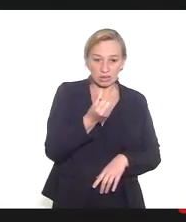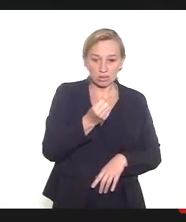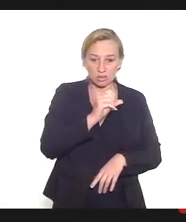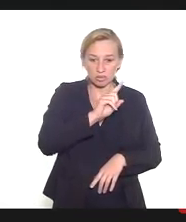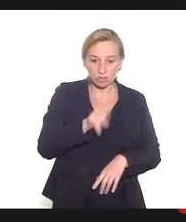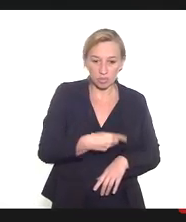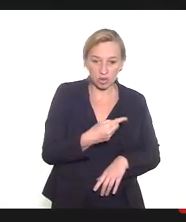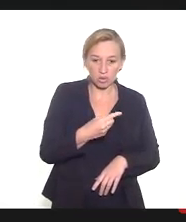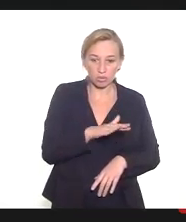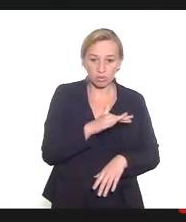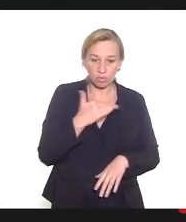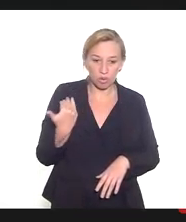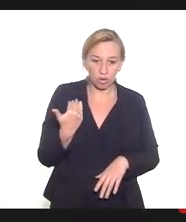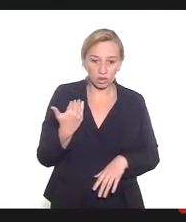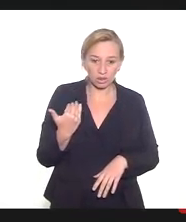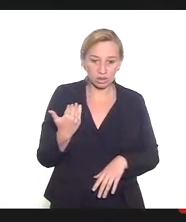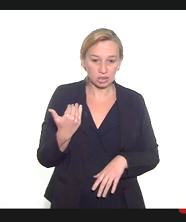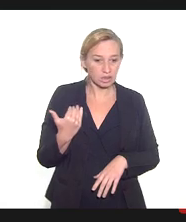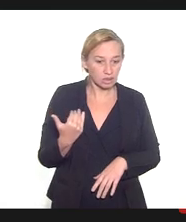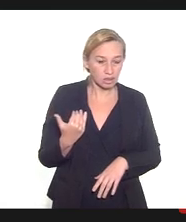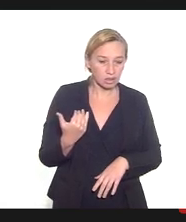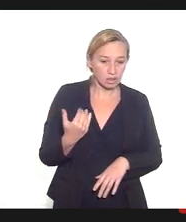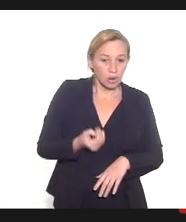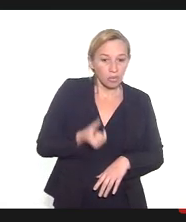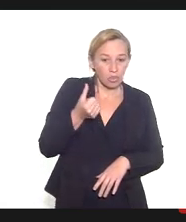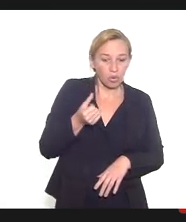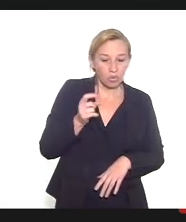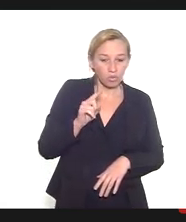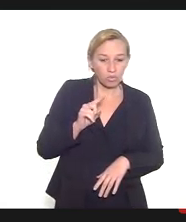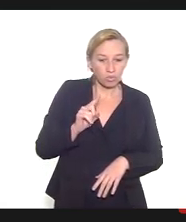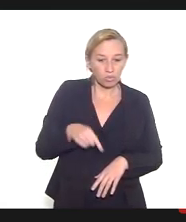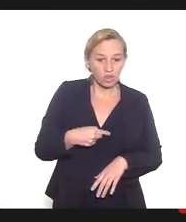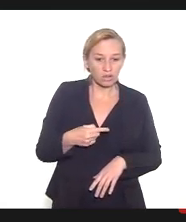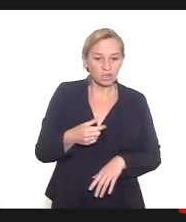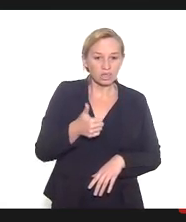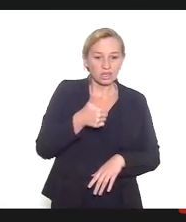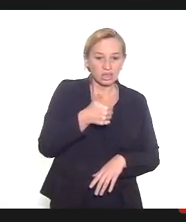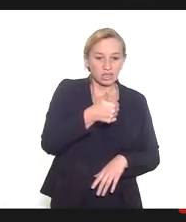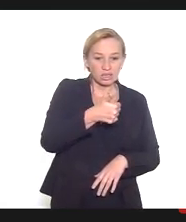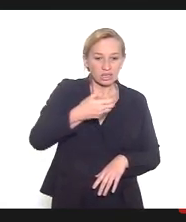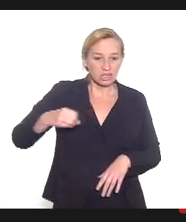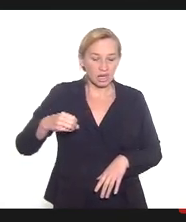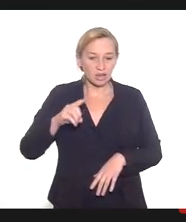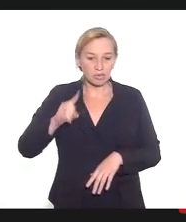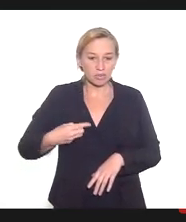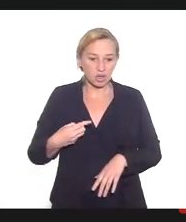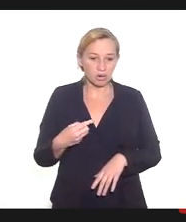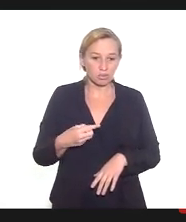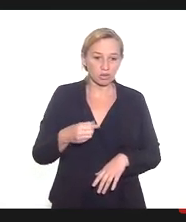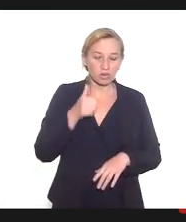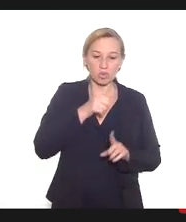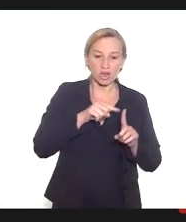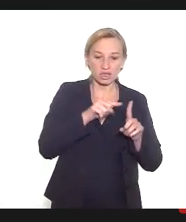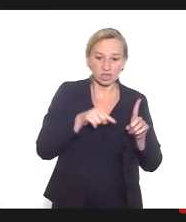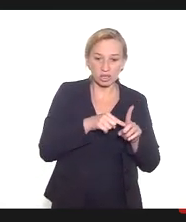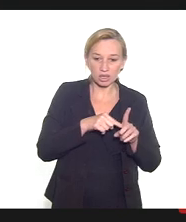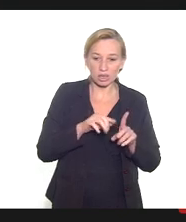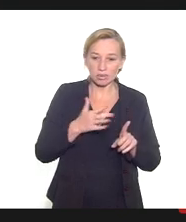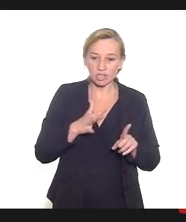em torno de um um pouco menos de 100.000 caso sim gestante e mais ou menos